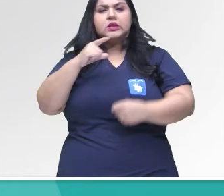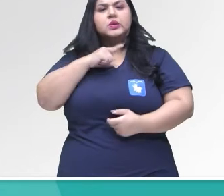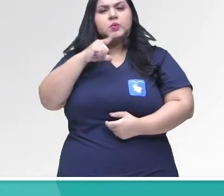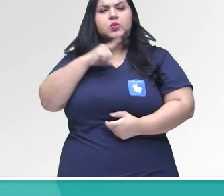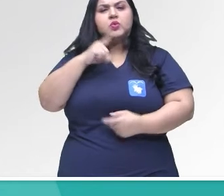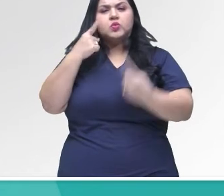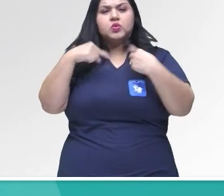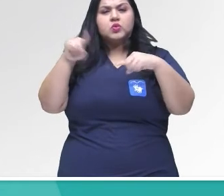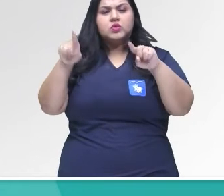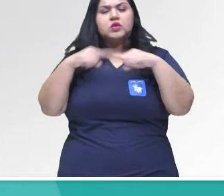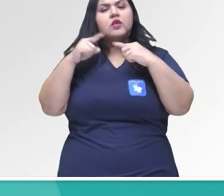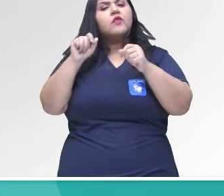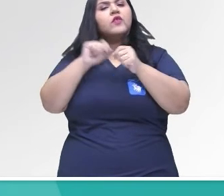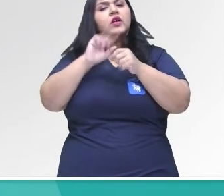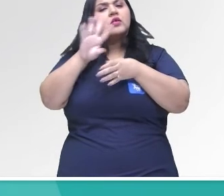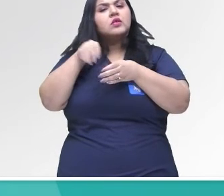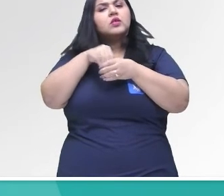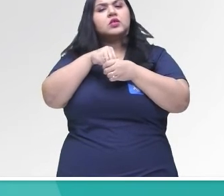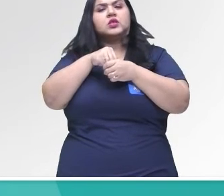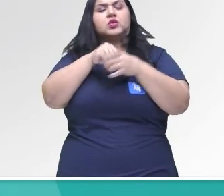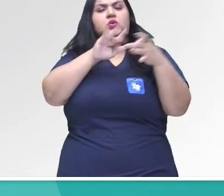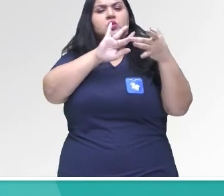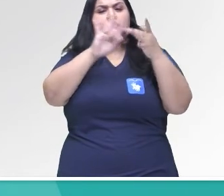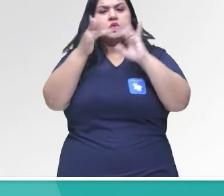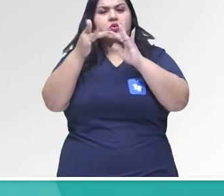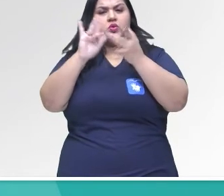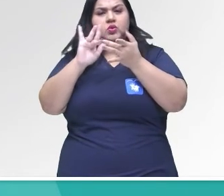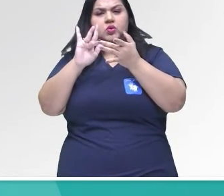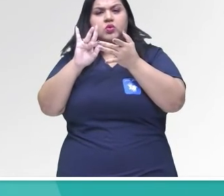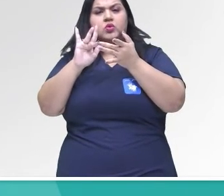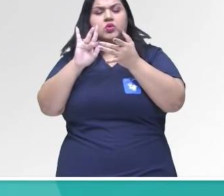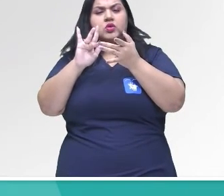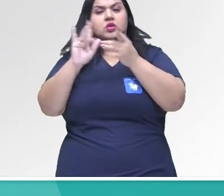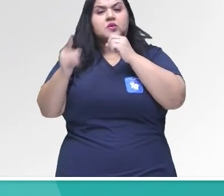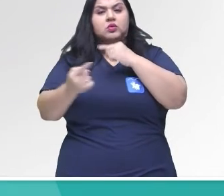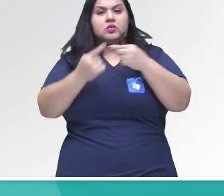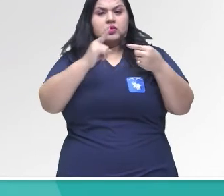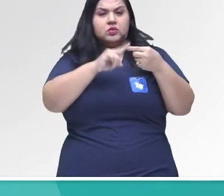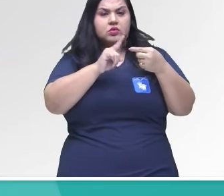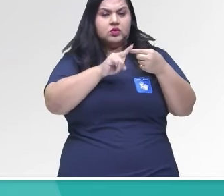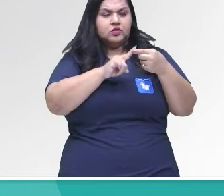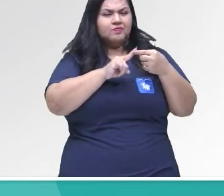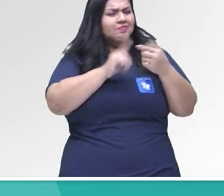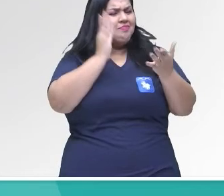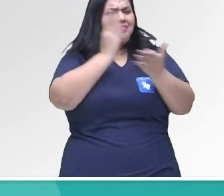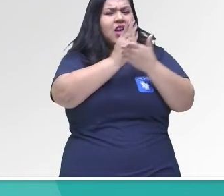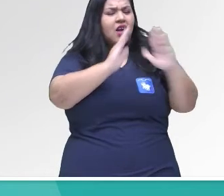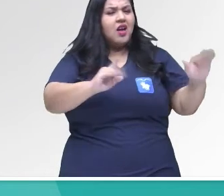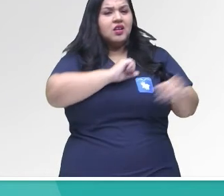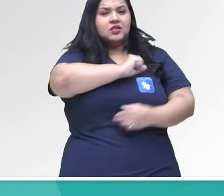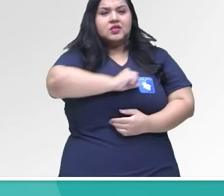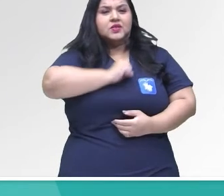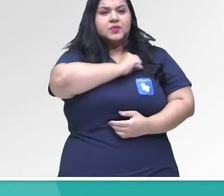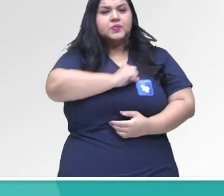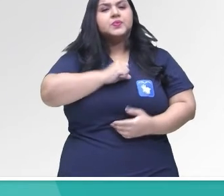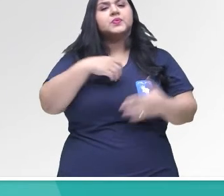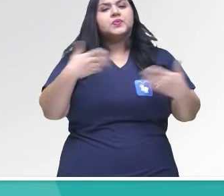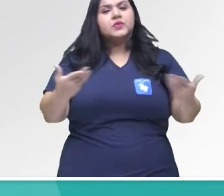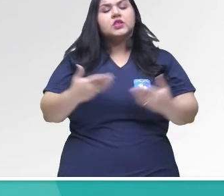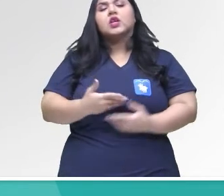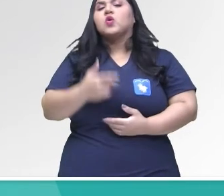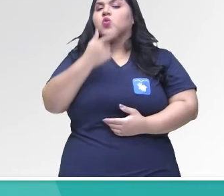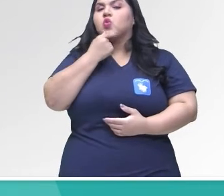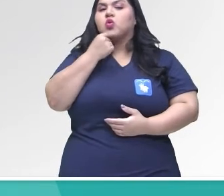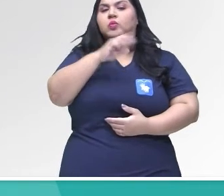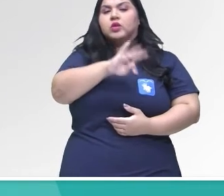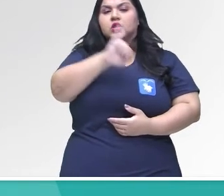Tem músicas que fazem parte desse contexto da Bossa Nova, e uma é chamada Chega de Saudade. Então, Tom Jobim fez